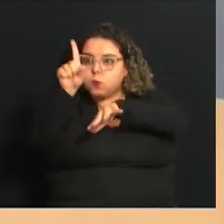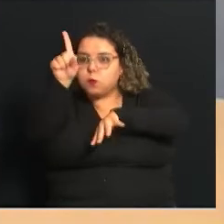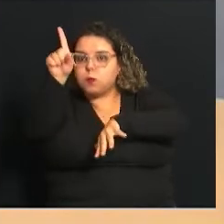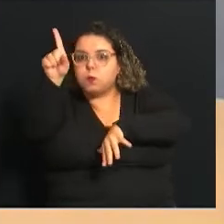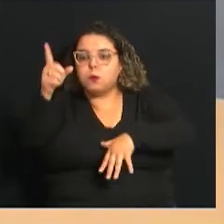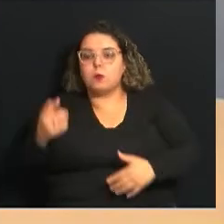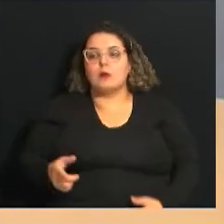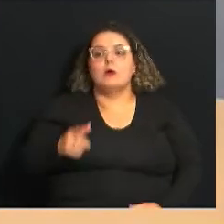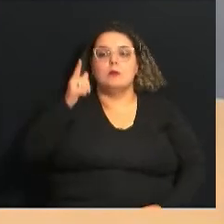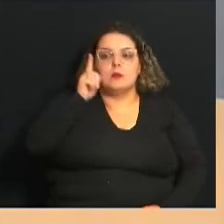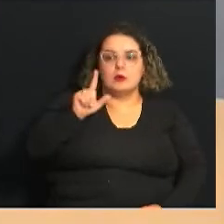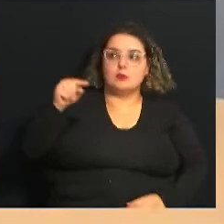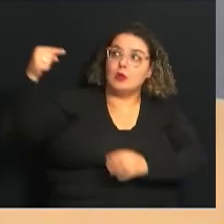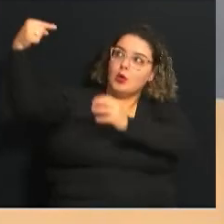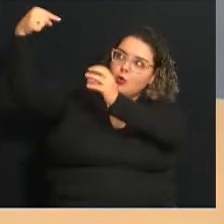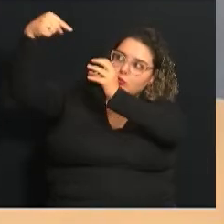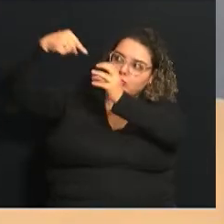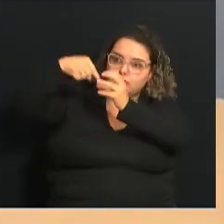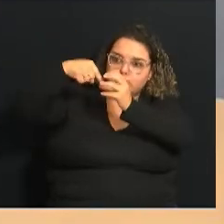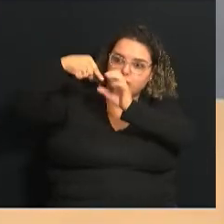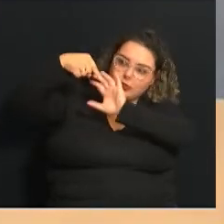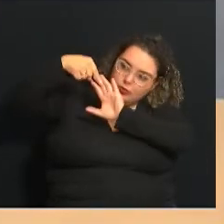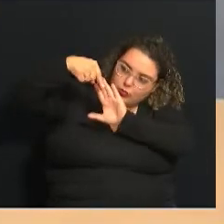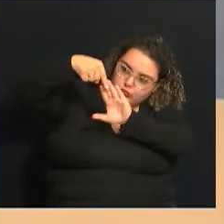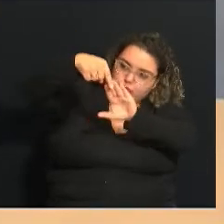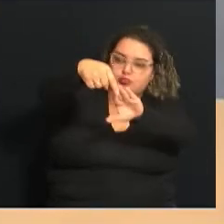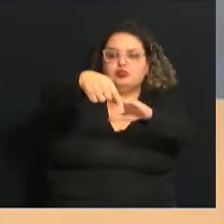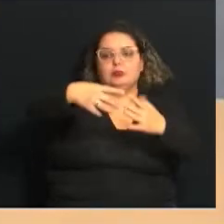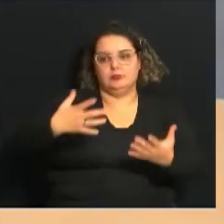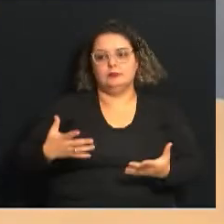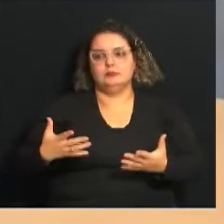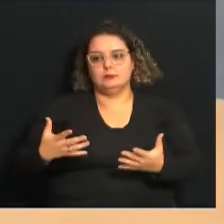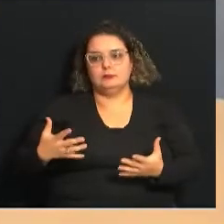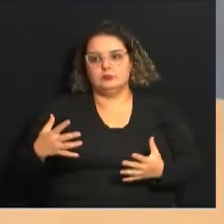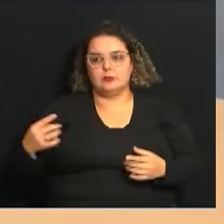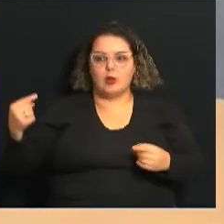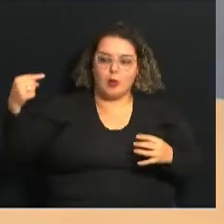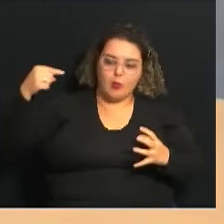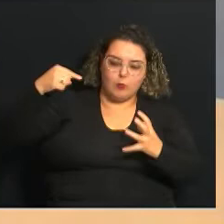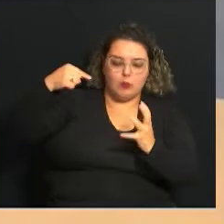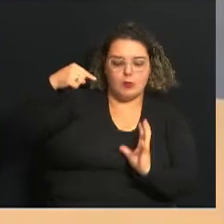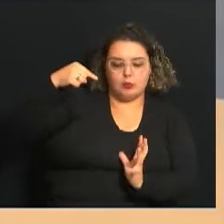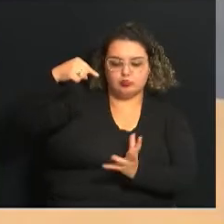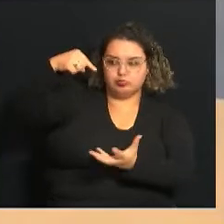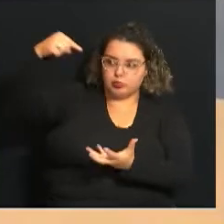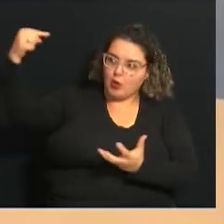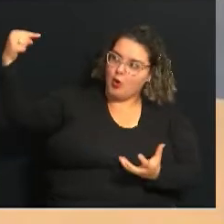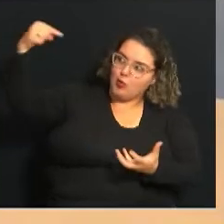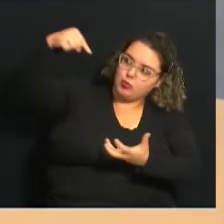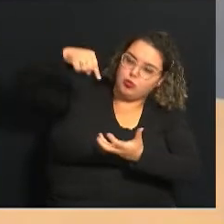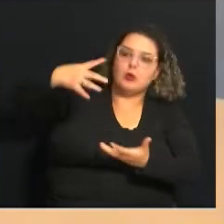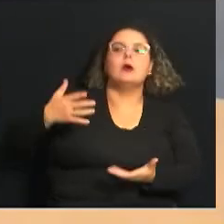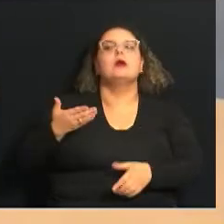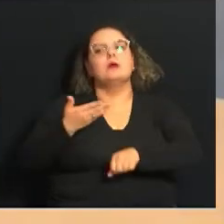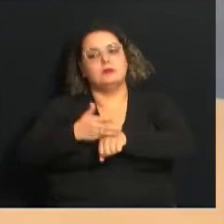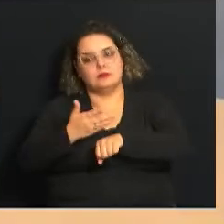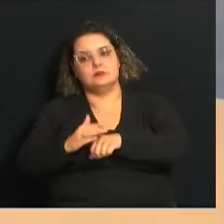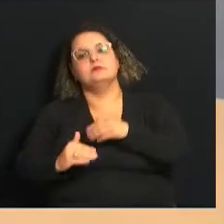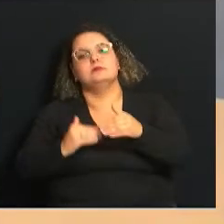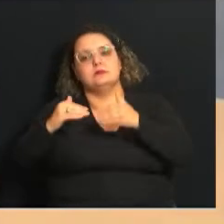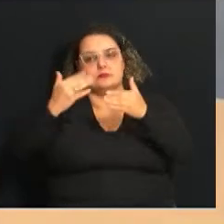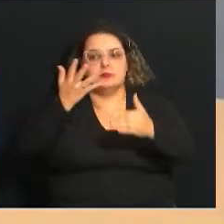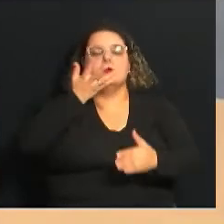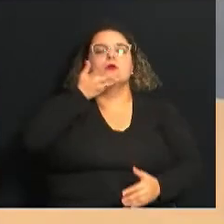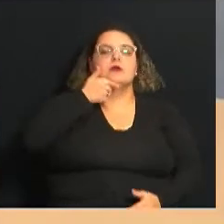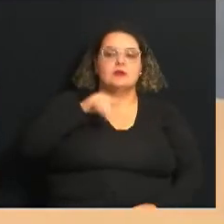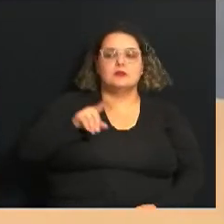alcançar um asteroide e desviá-lo de uma órbita de colisão com a Terra. Esse é o exercício que nós vamos desenvolver com as crianças